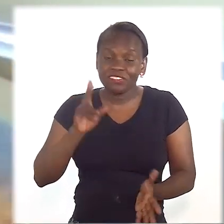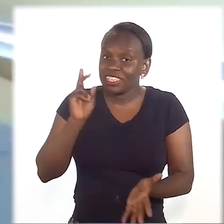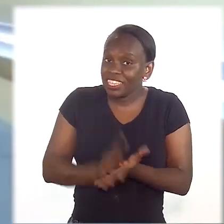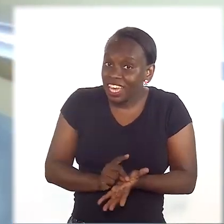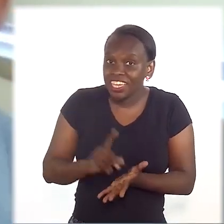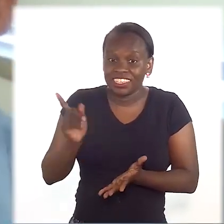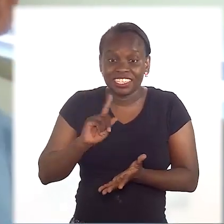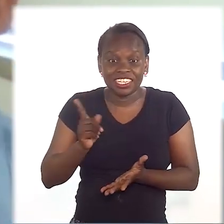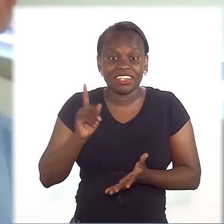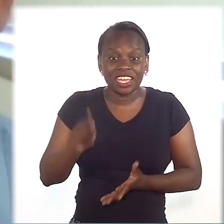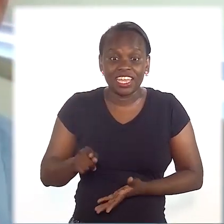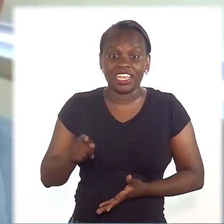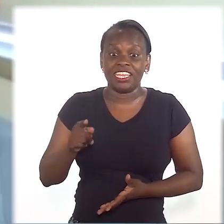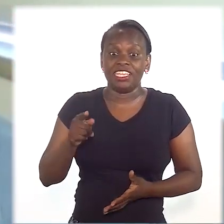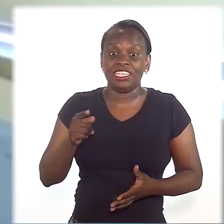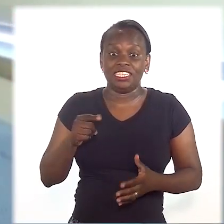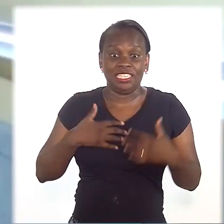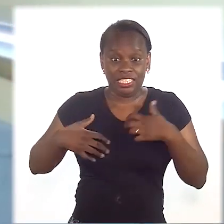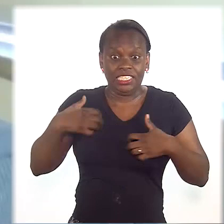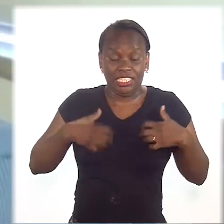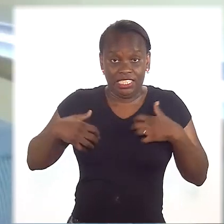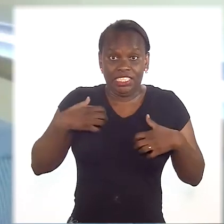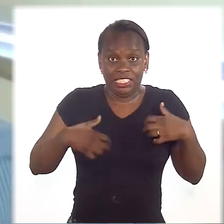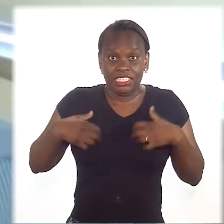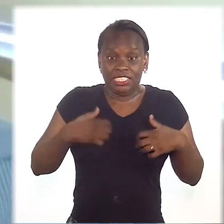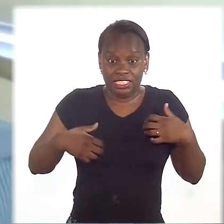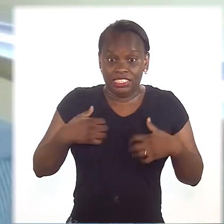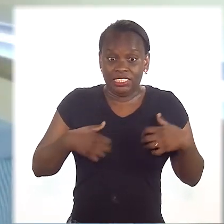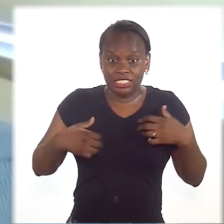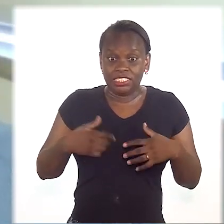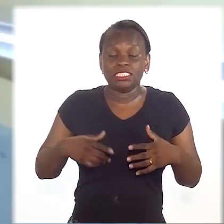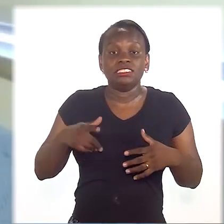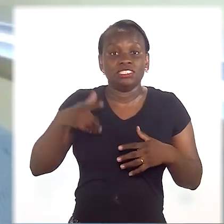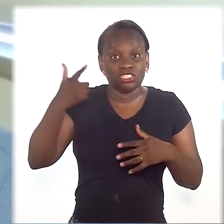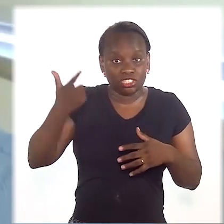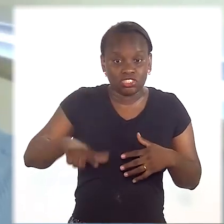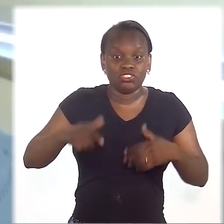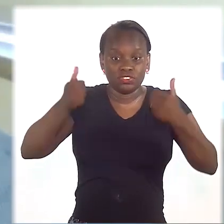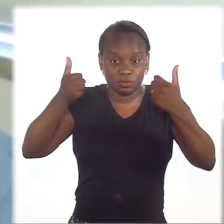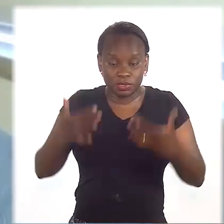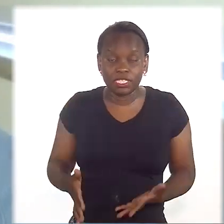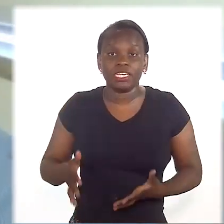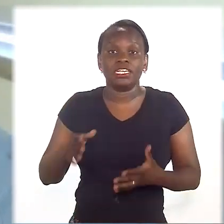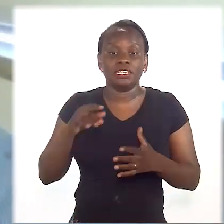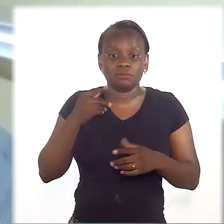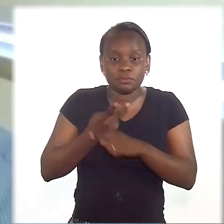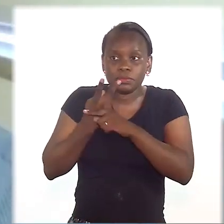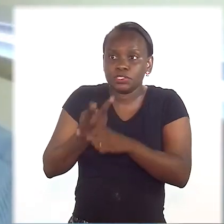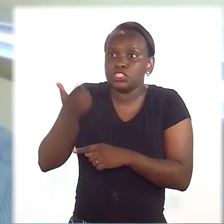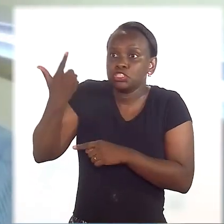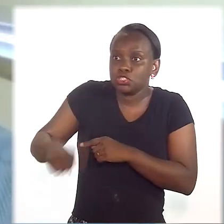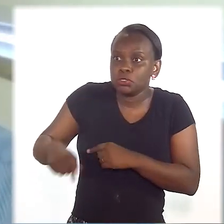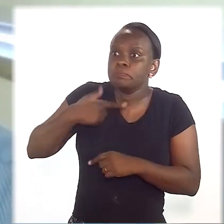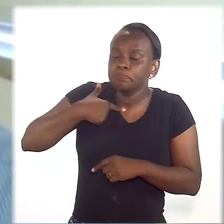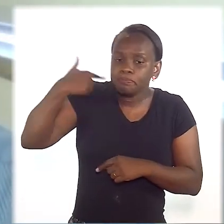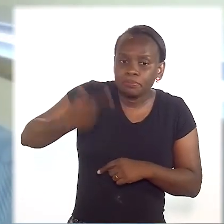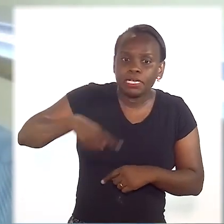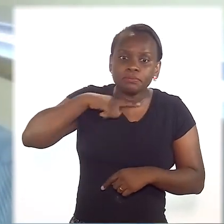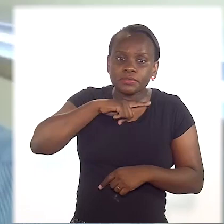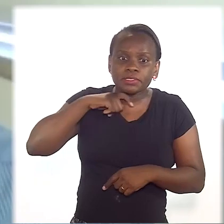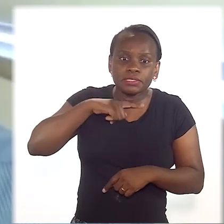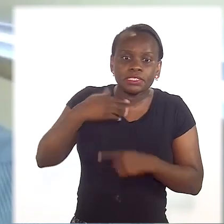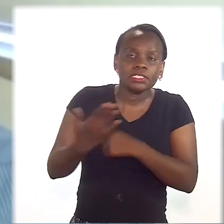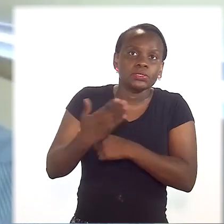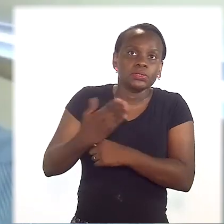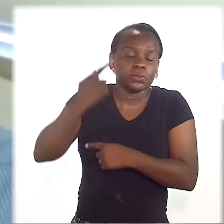medicalização. Mas, na verdade, ela estava gerando uma ansiedade. E eu vou retroalimentar, buscando novamente o